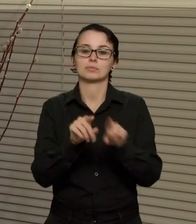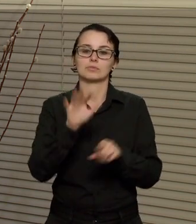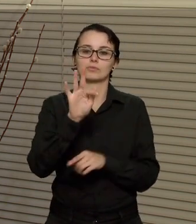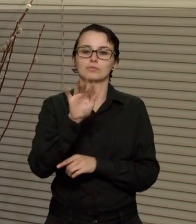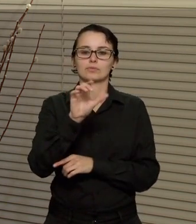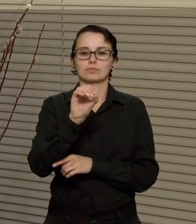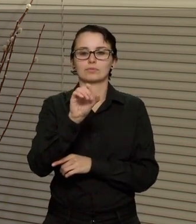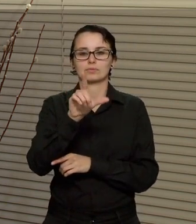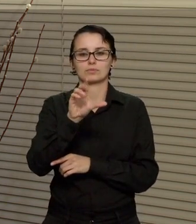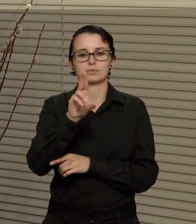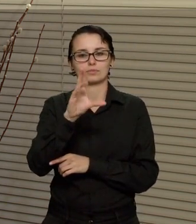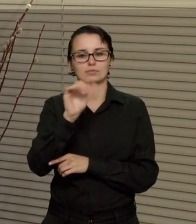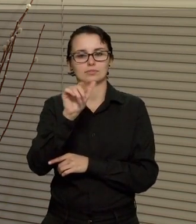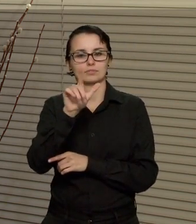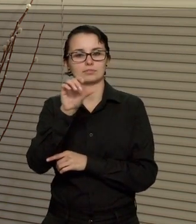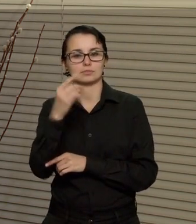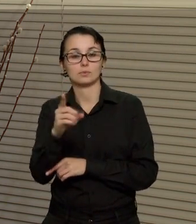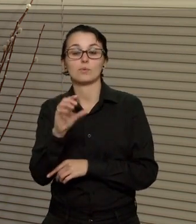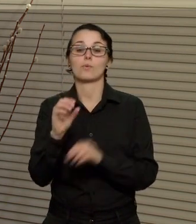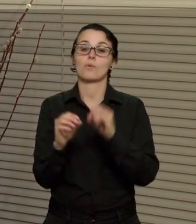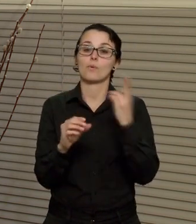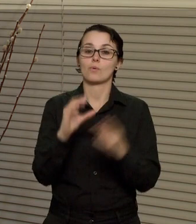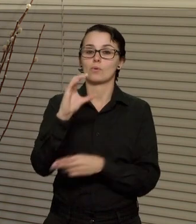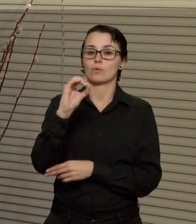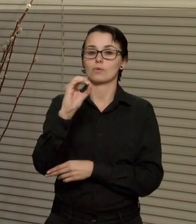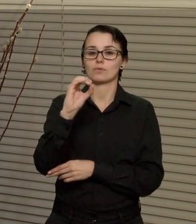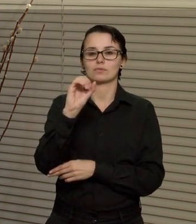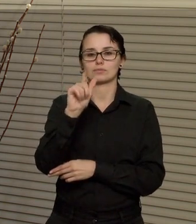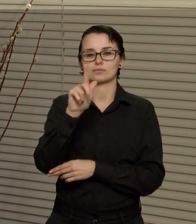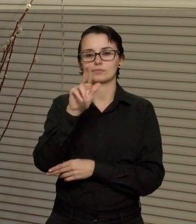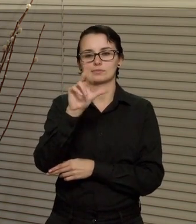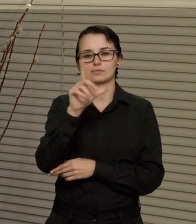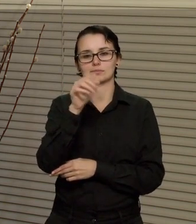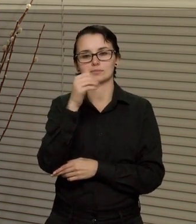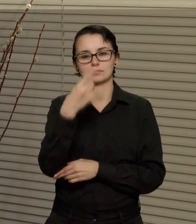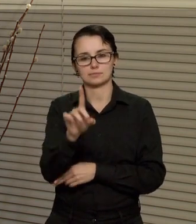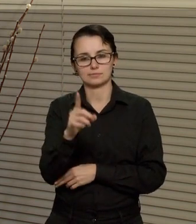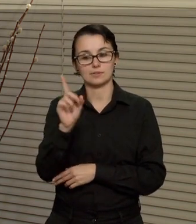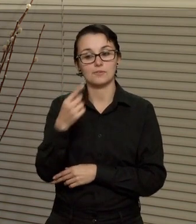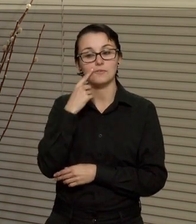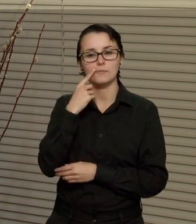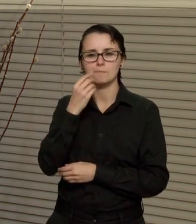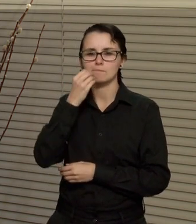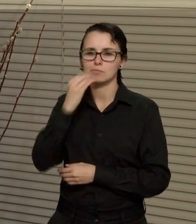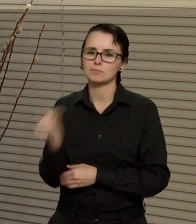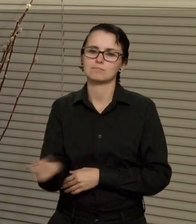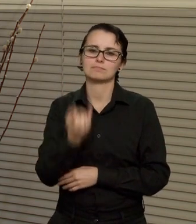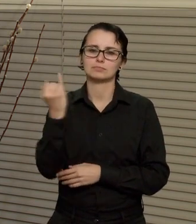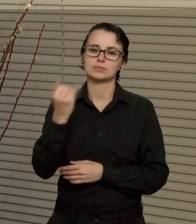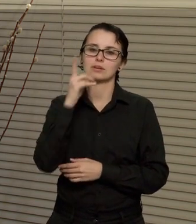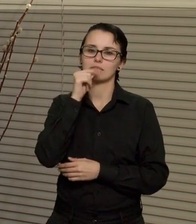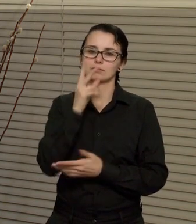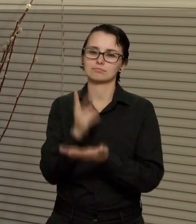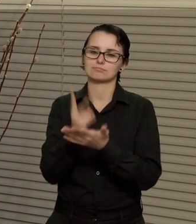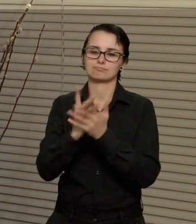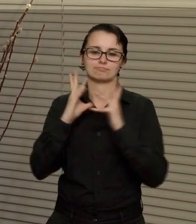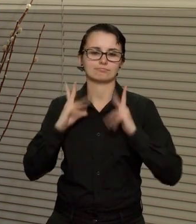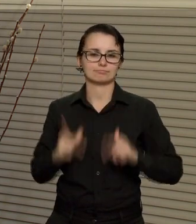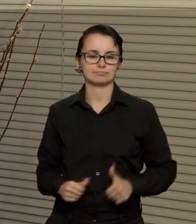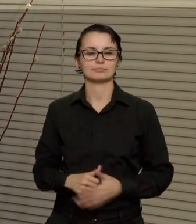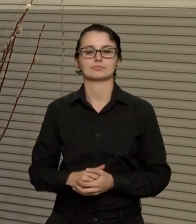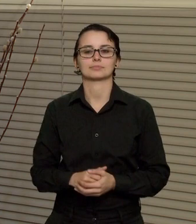e coagulação, etapas fundamentais no tratamento da água para fins potáveis. O